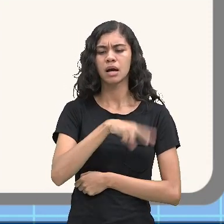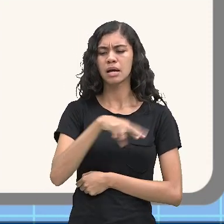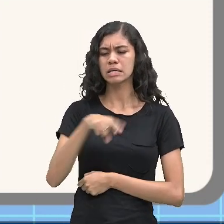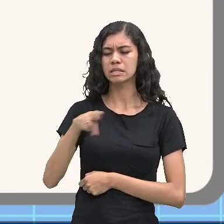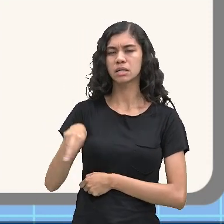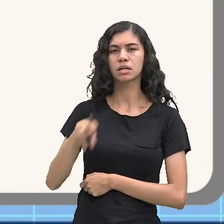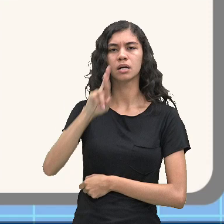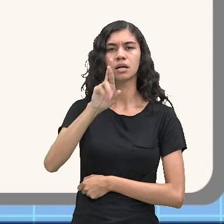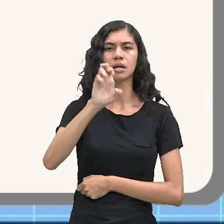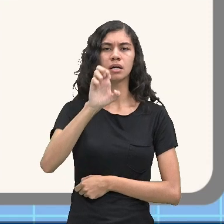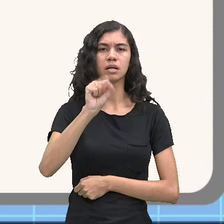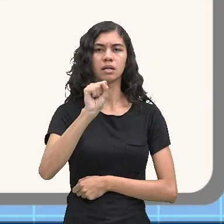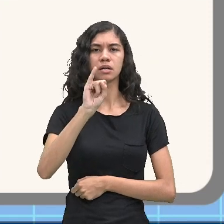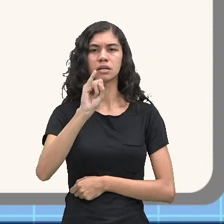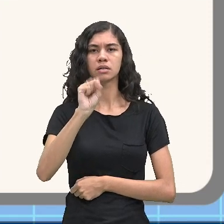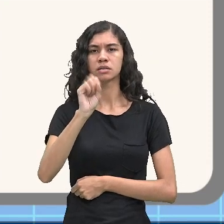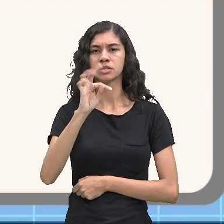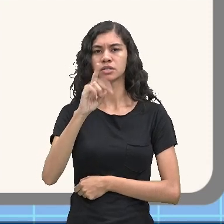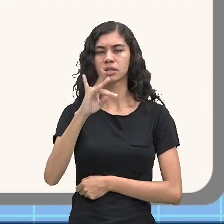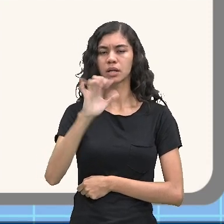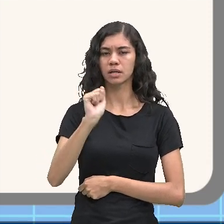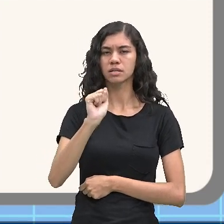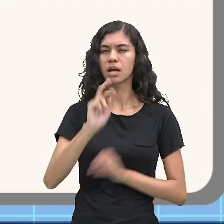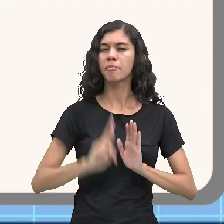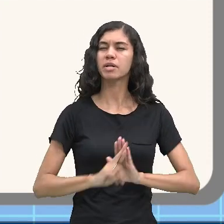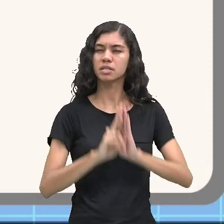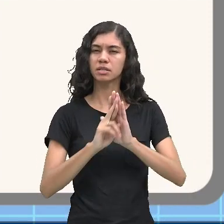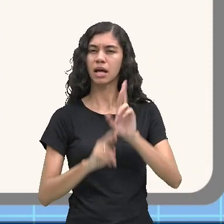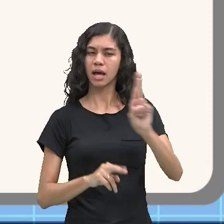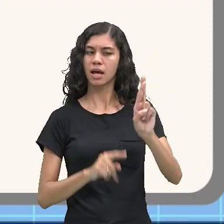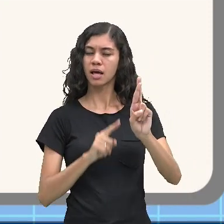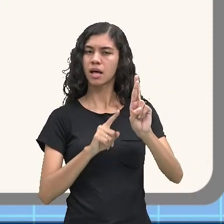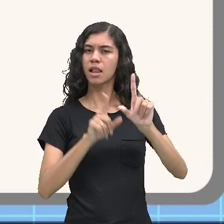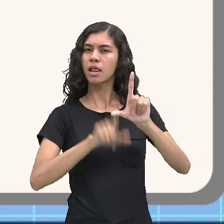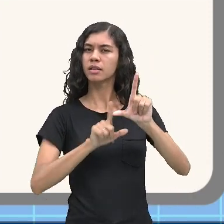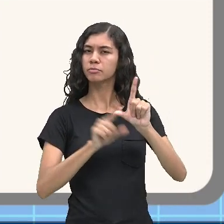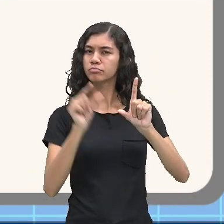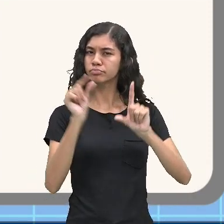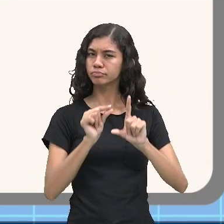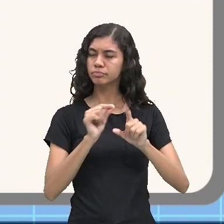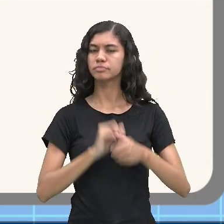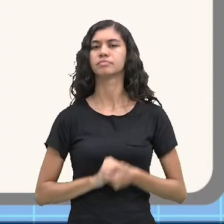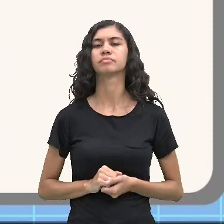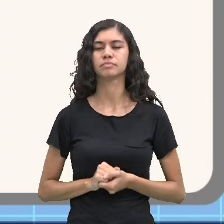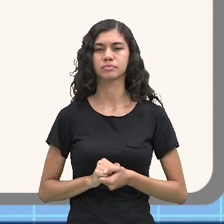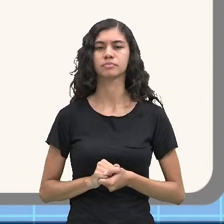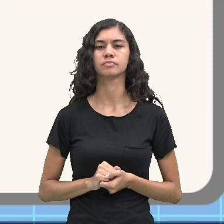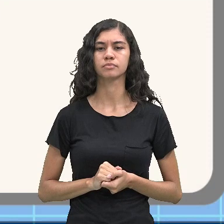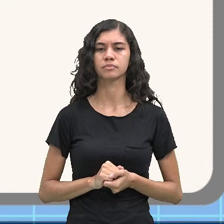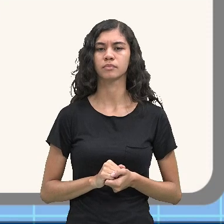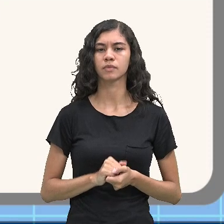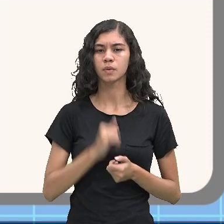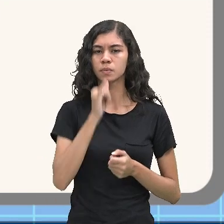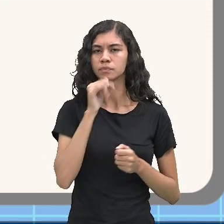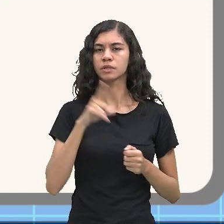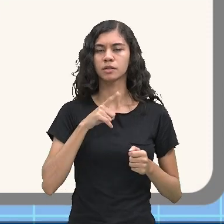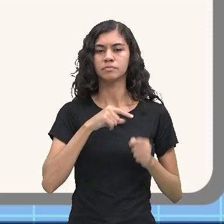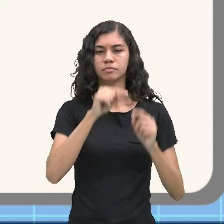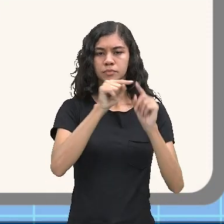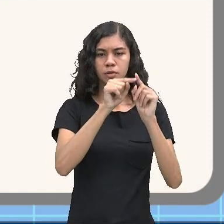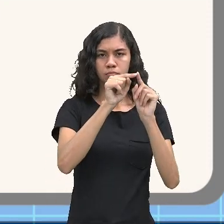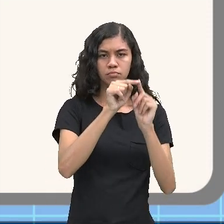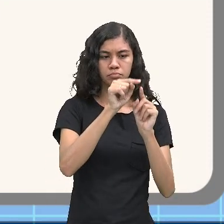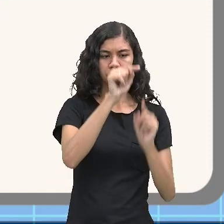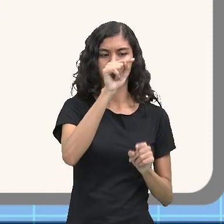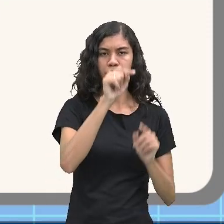pela letra R minúscula, tá certo? E aqui nós temos, olha, uma corrente atravessando esse gerador, tá